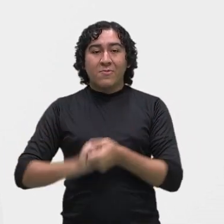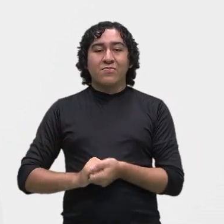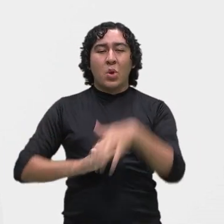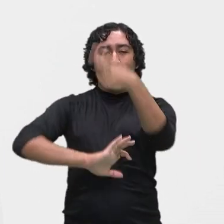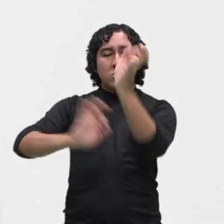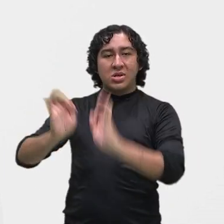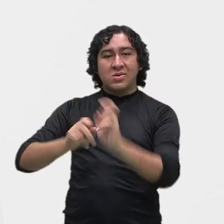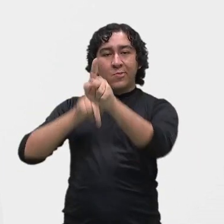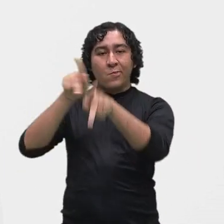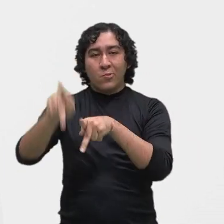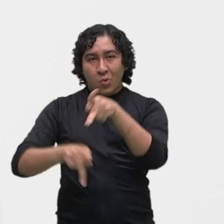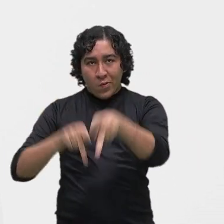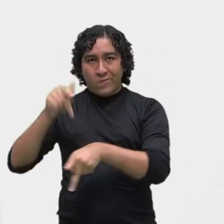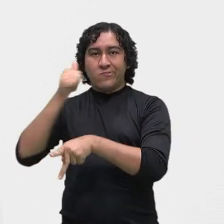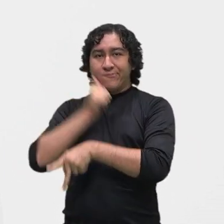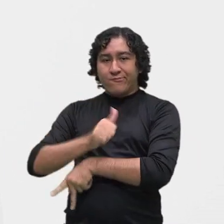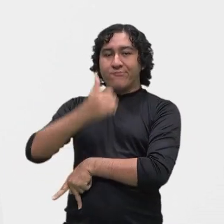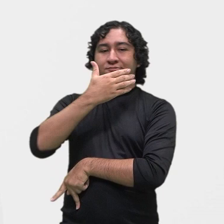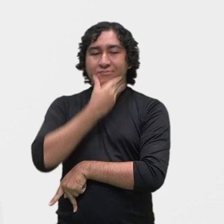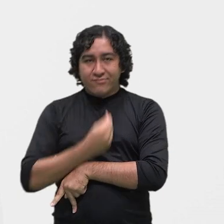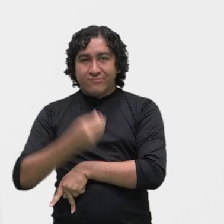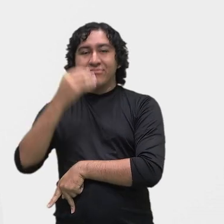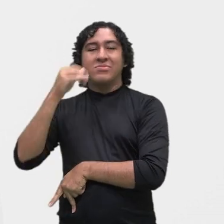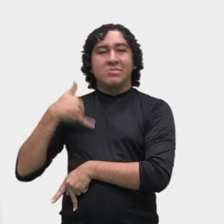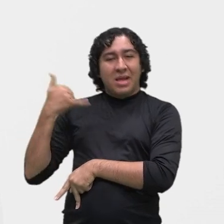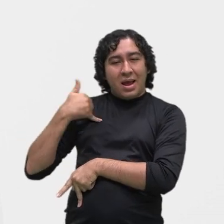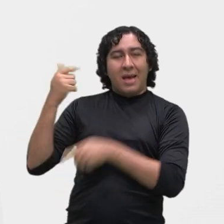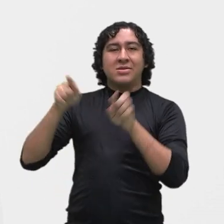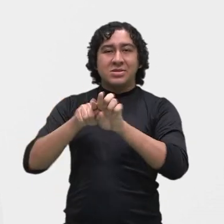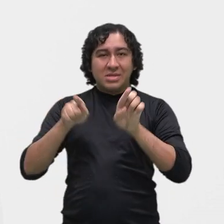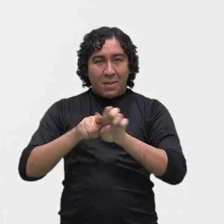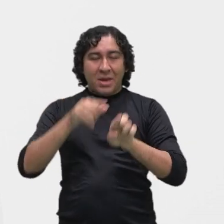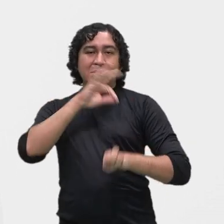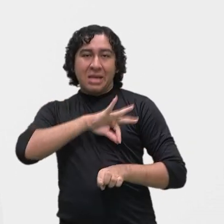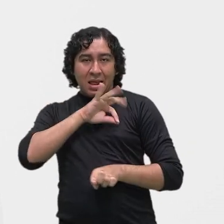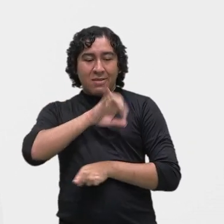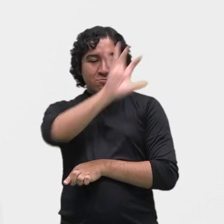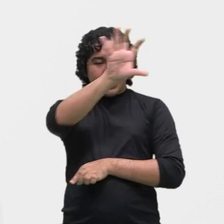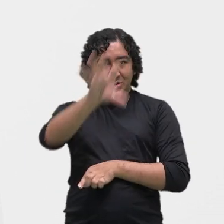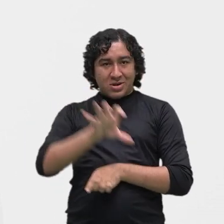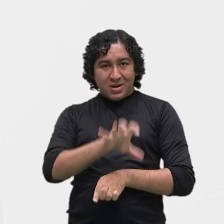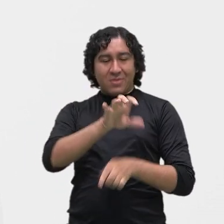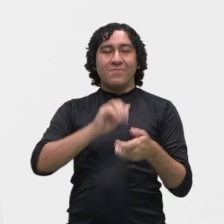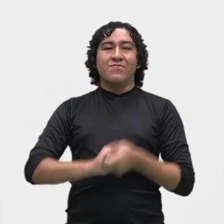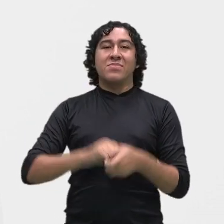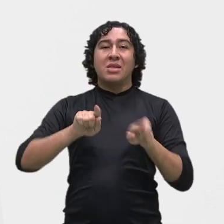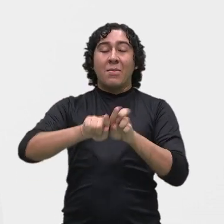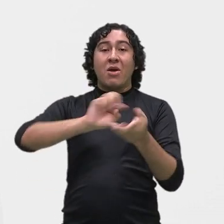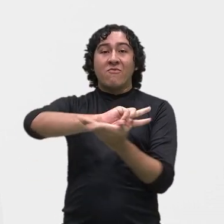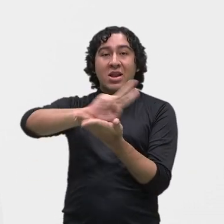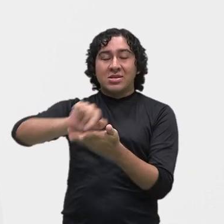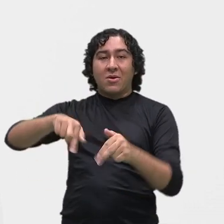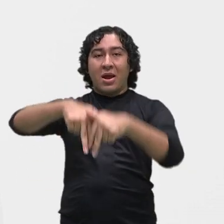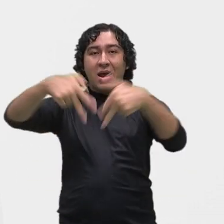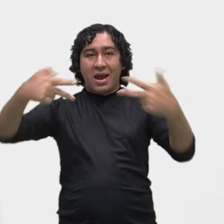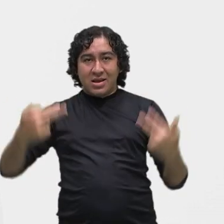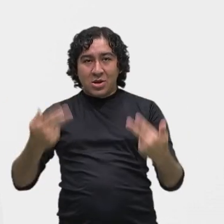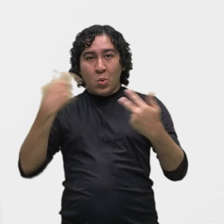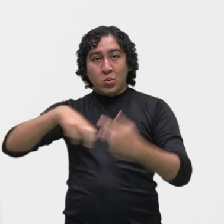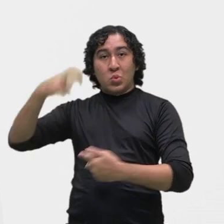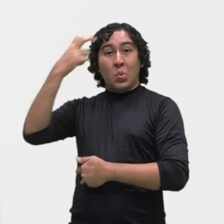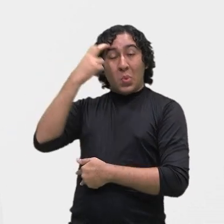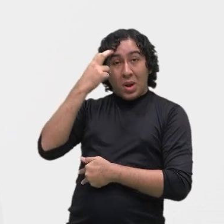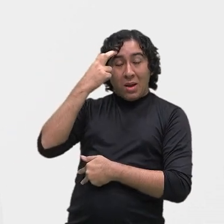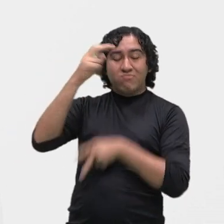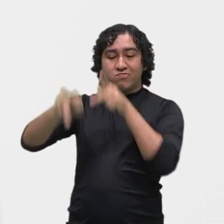distribuição da população brasileira, sexo, idade e renda por regiões, diversidade étnico-cultural da população